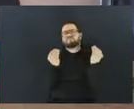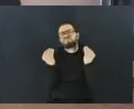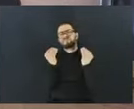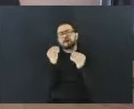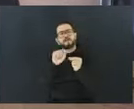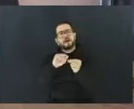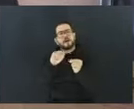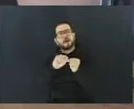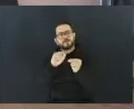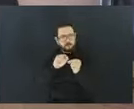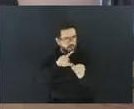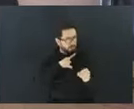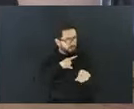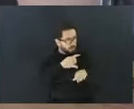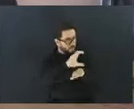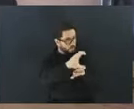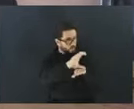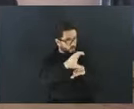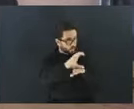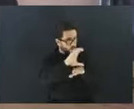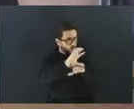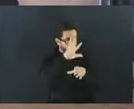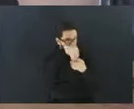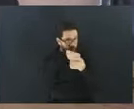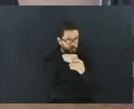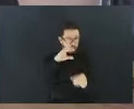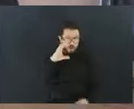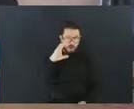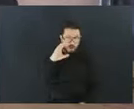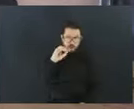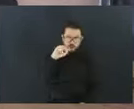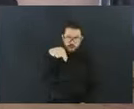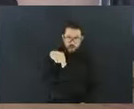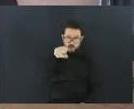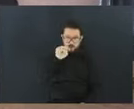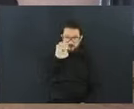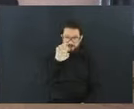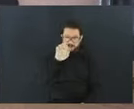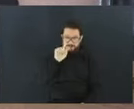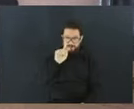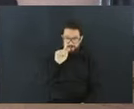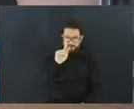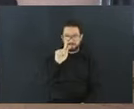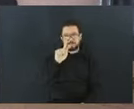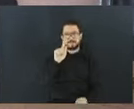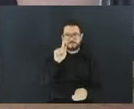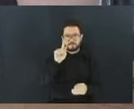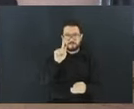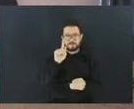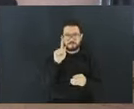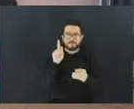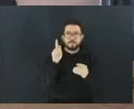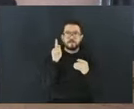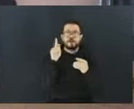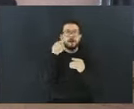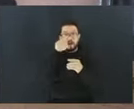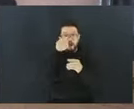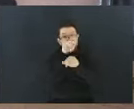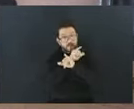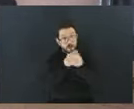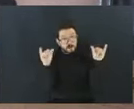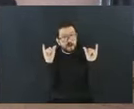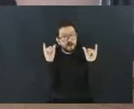no próprio CONSEG ou nas escolas, para estar passando essas informações, né? Porque a informação é muito importante para